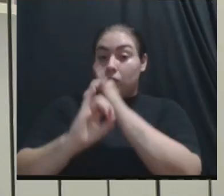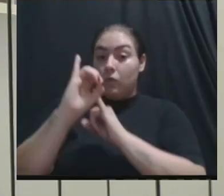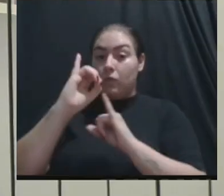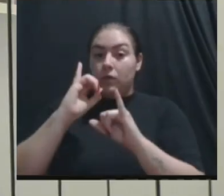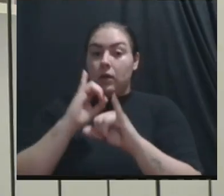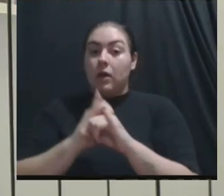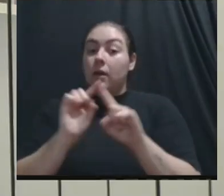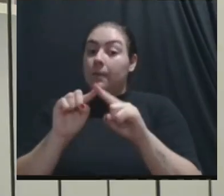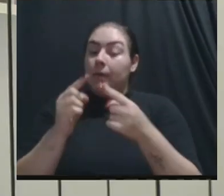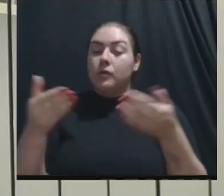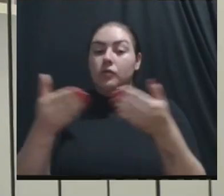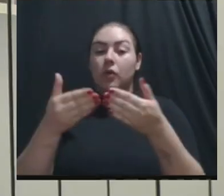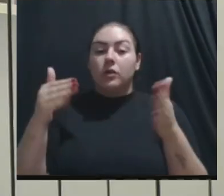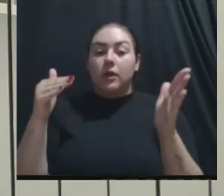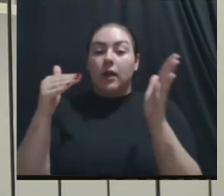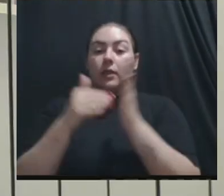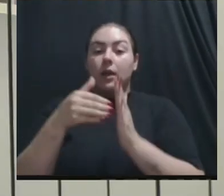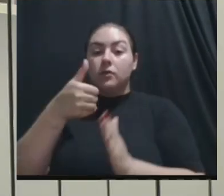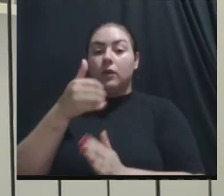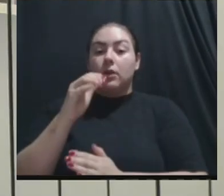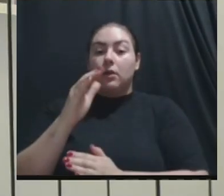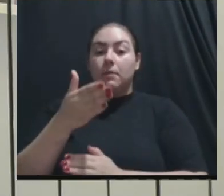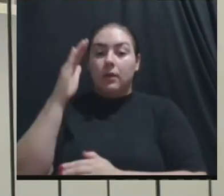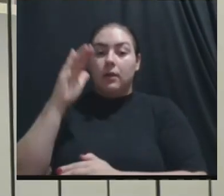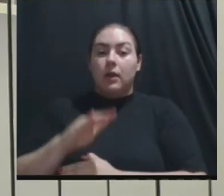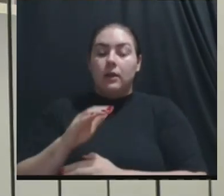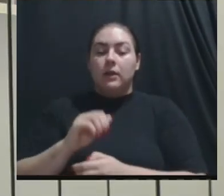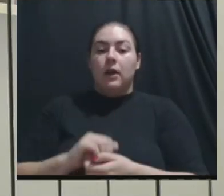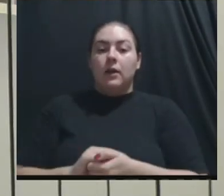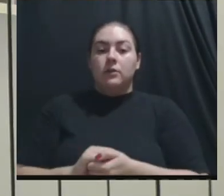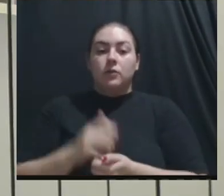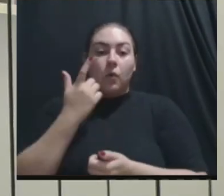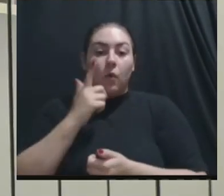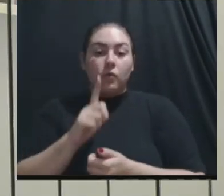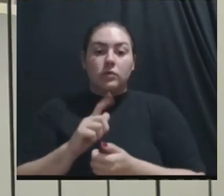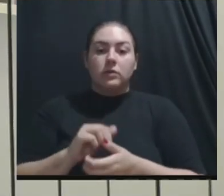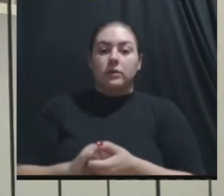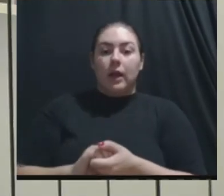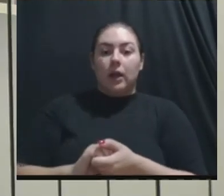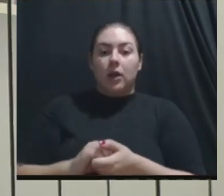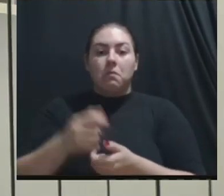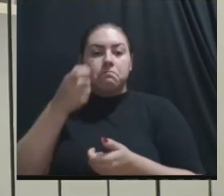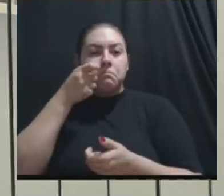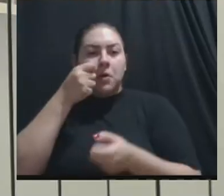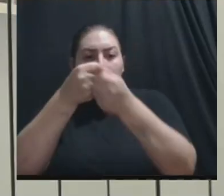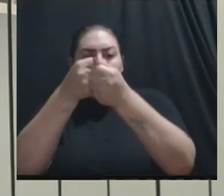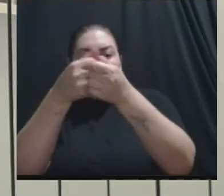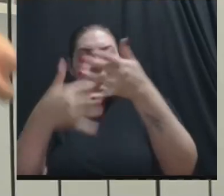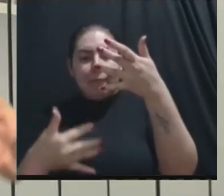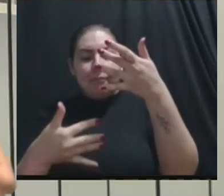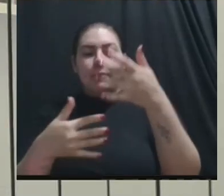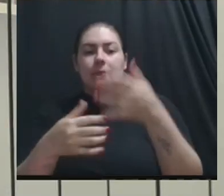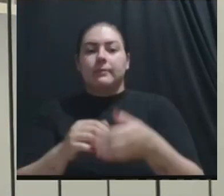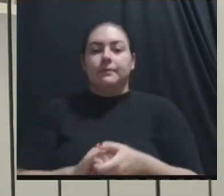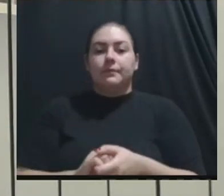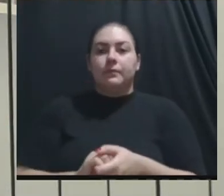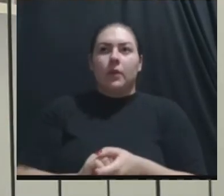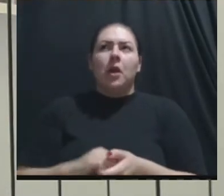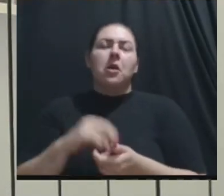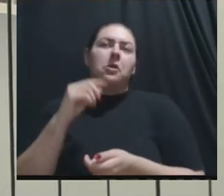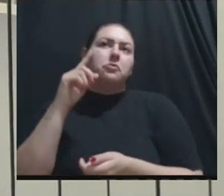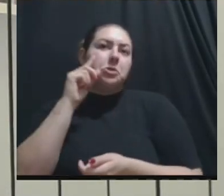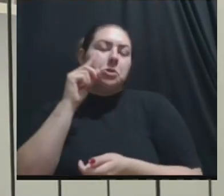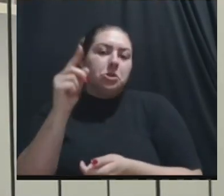da tarde dá para conferir os veículos de perto. Então, sobre as datas do leilão, quantos lotes são,